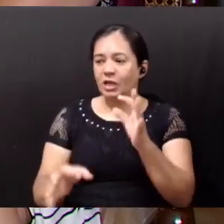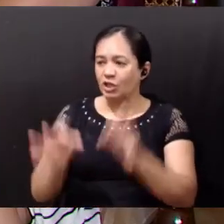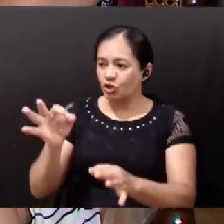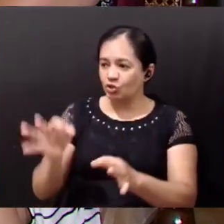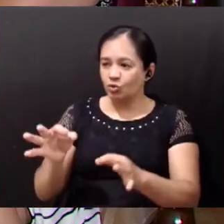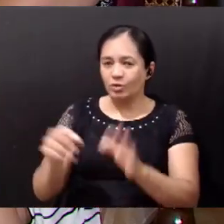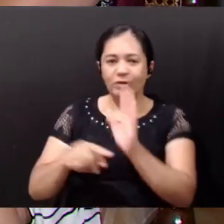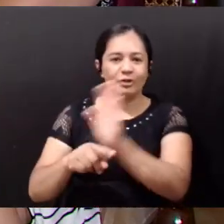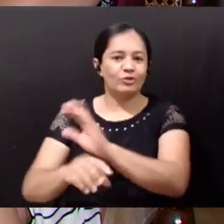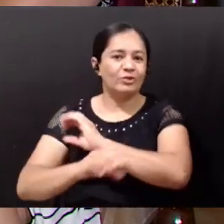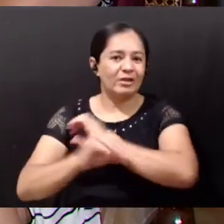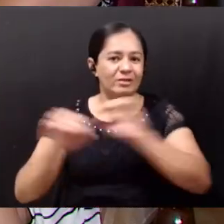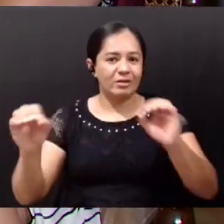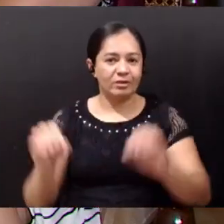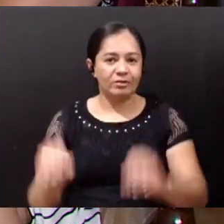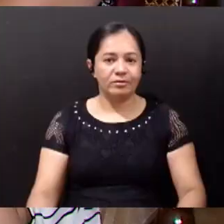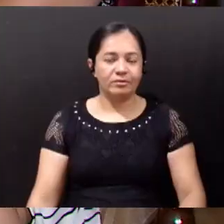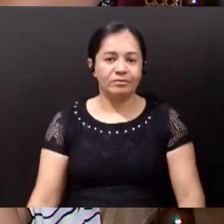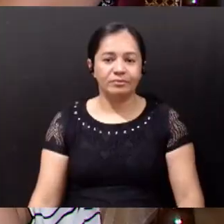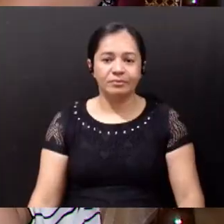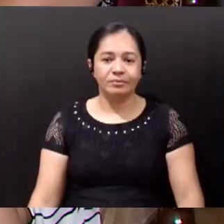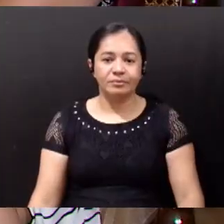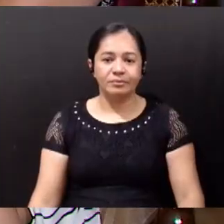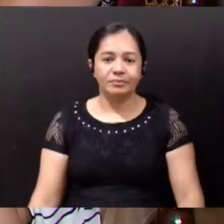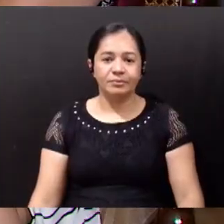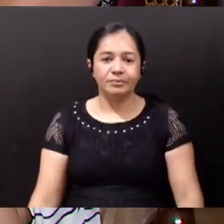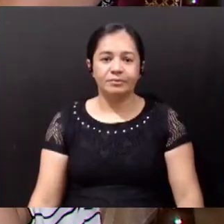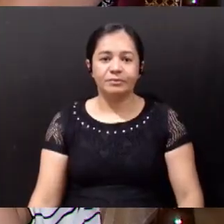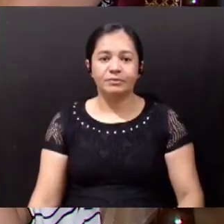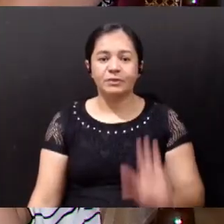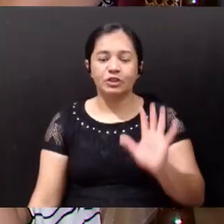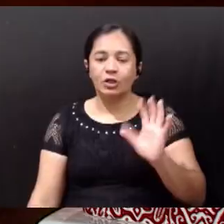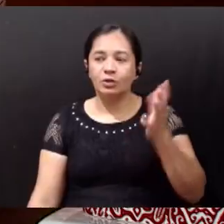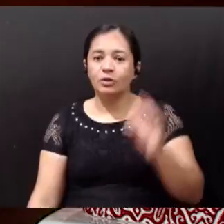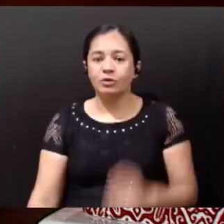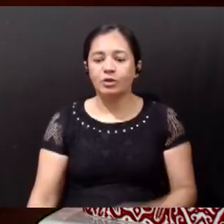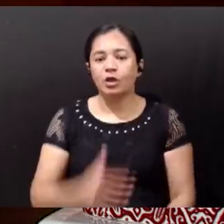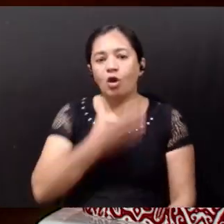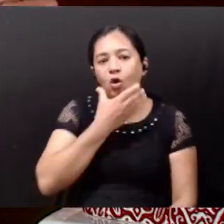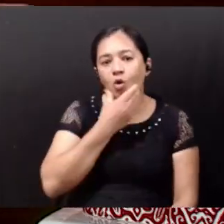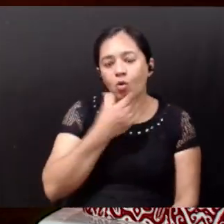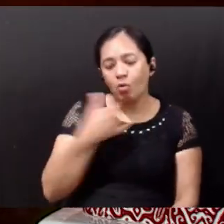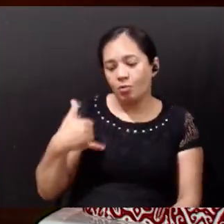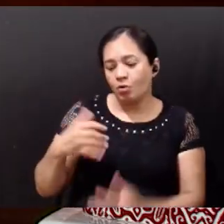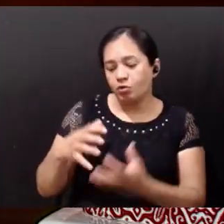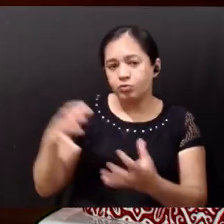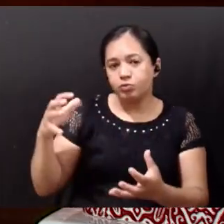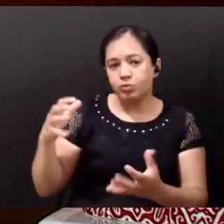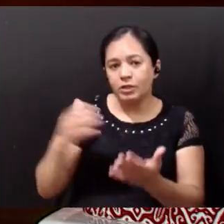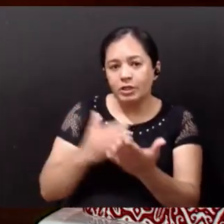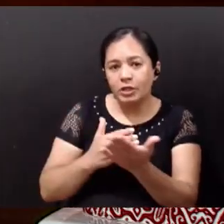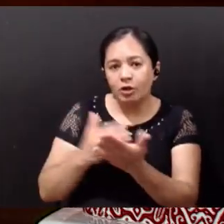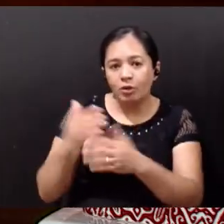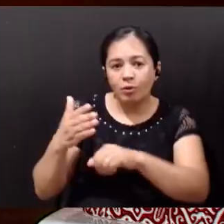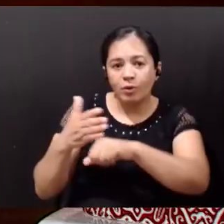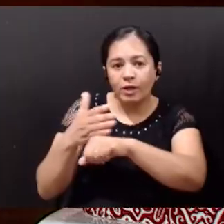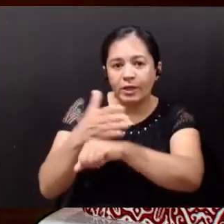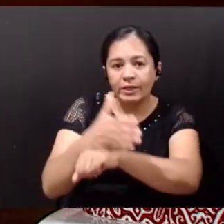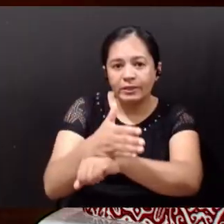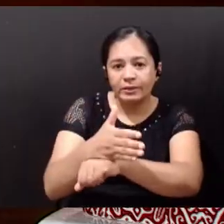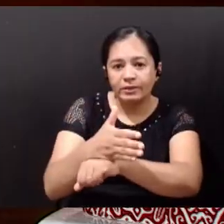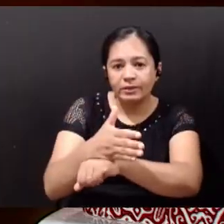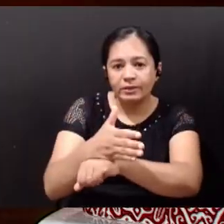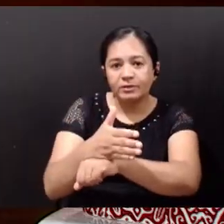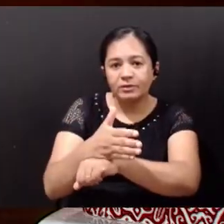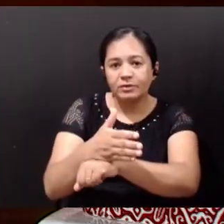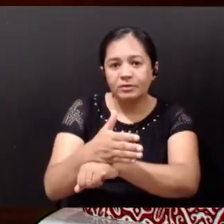teve casos em que teve um senhor que na hora que ele ia entrar, né, e ser servido, ele falou assim,